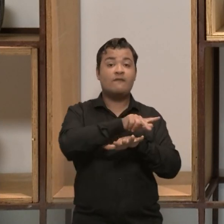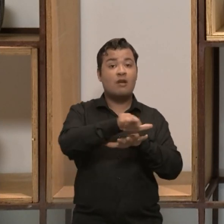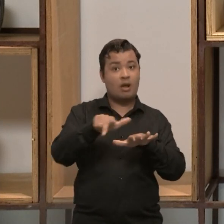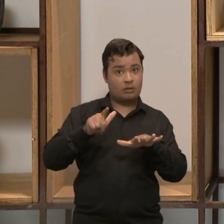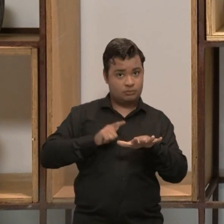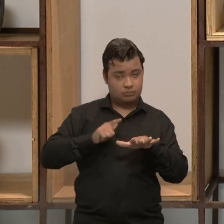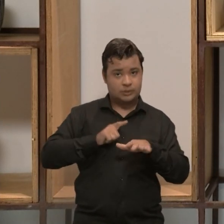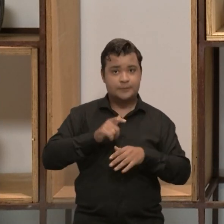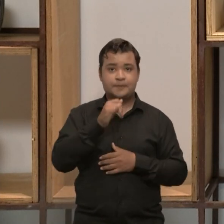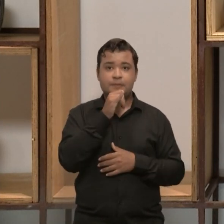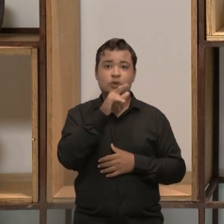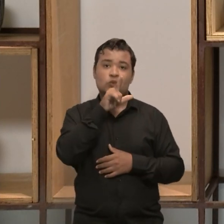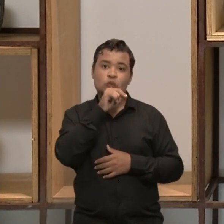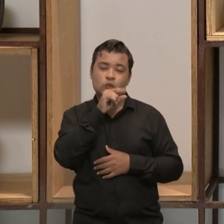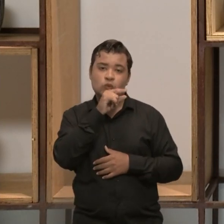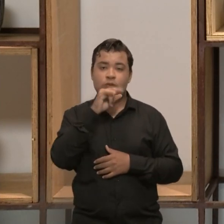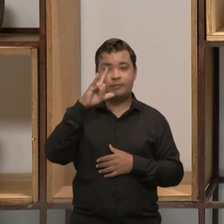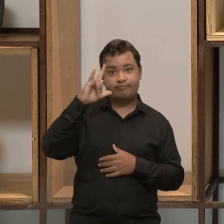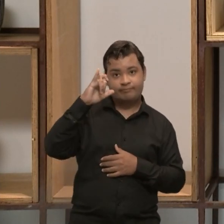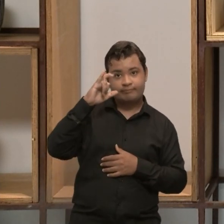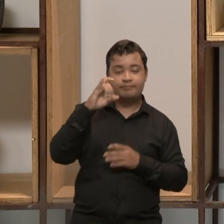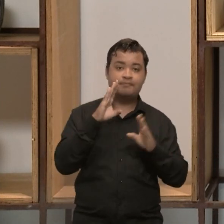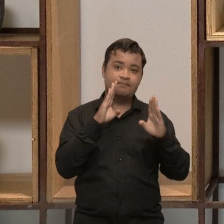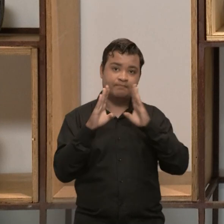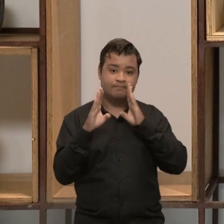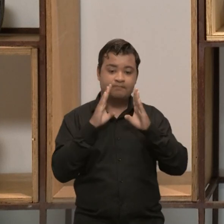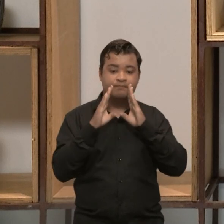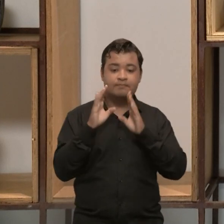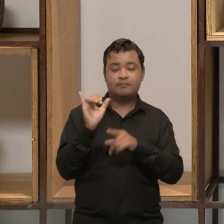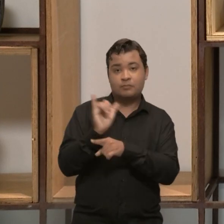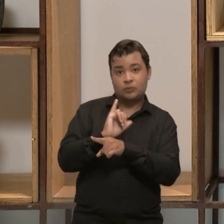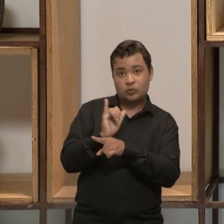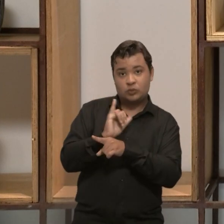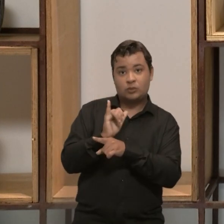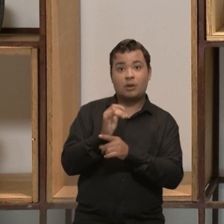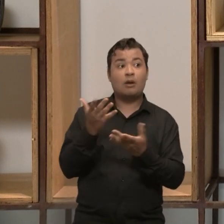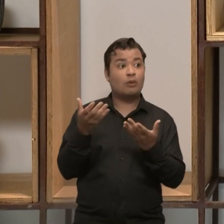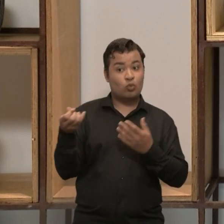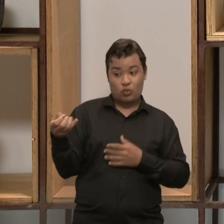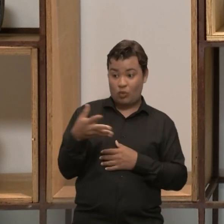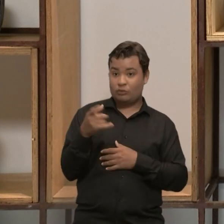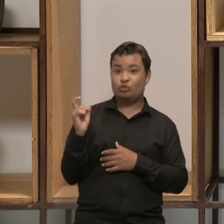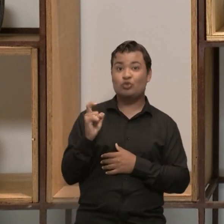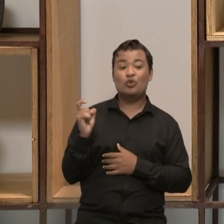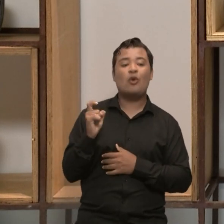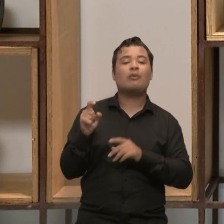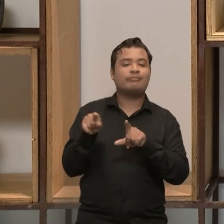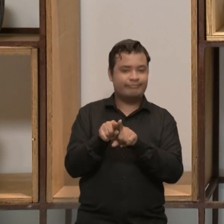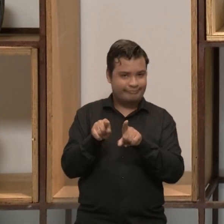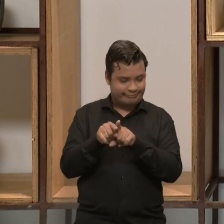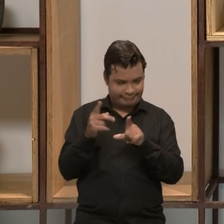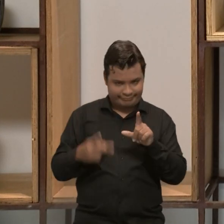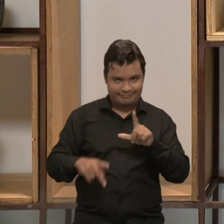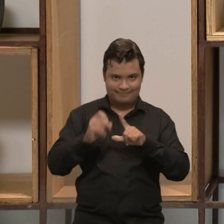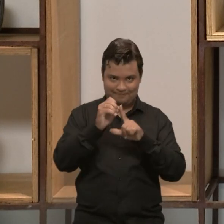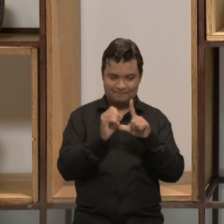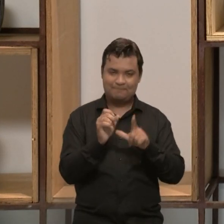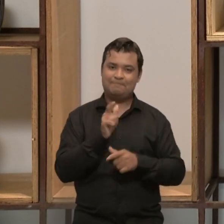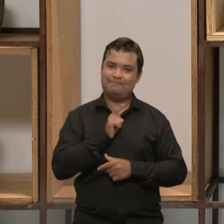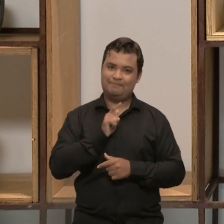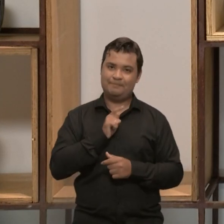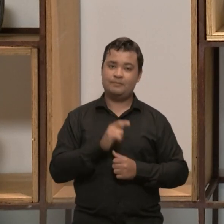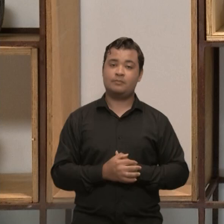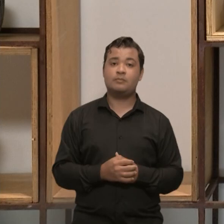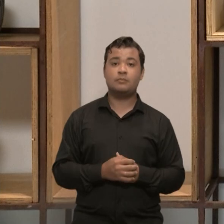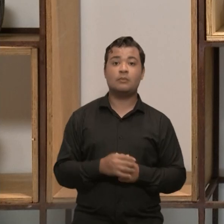tem Twitter, Instagram, Facebook, YouTube e agora até mesmo TikTok. No YouTube você assiste simultaneamente o